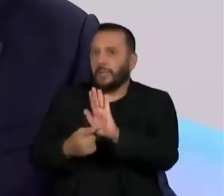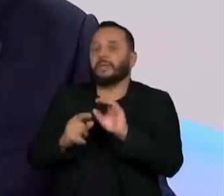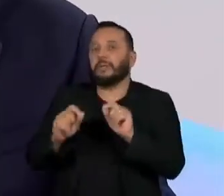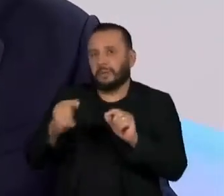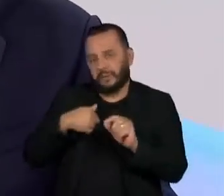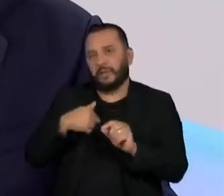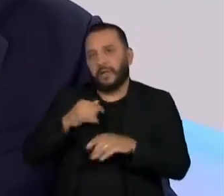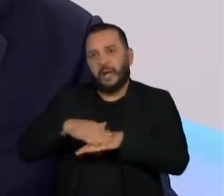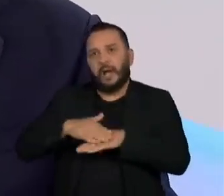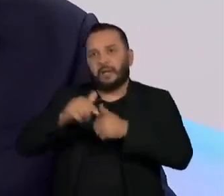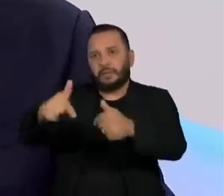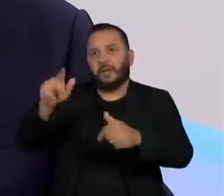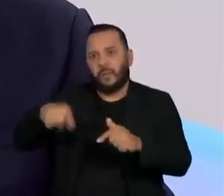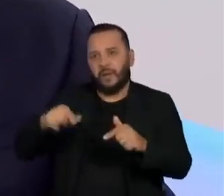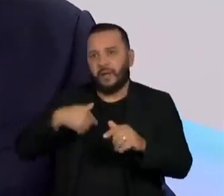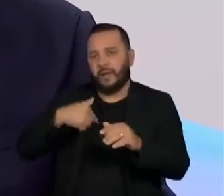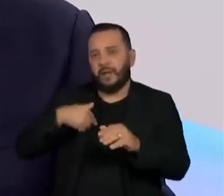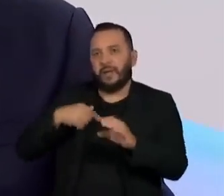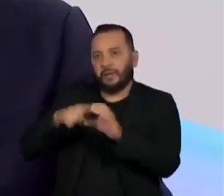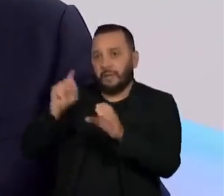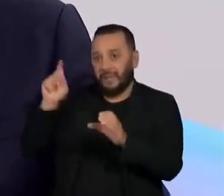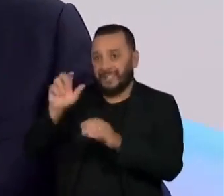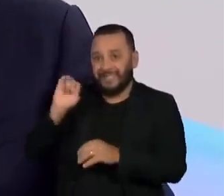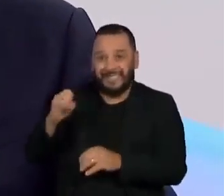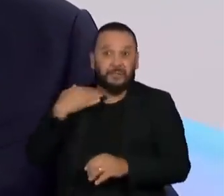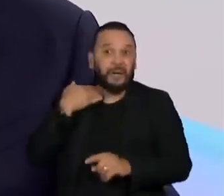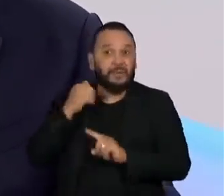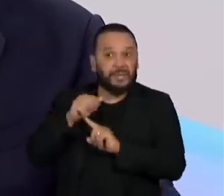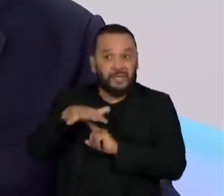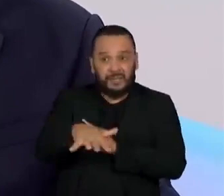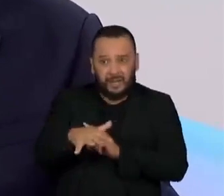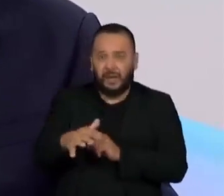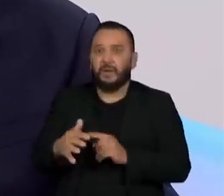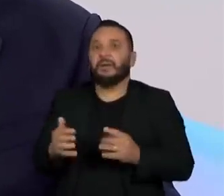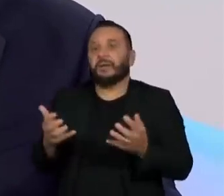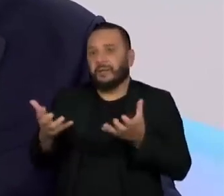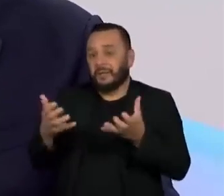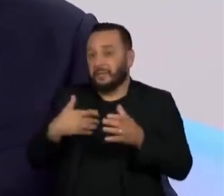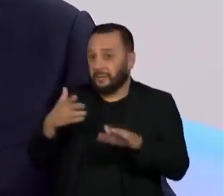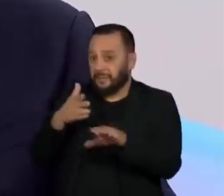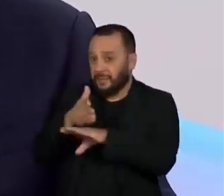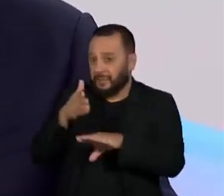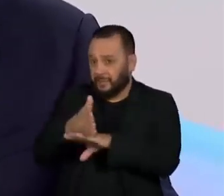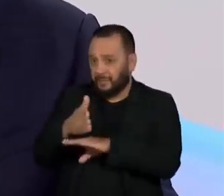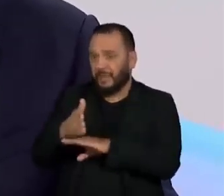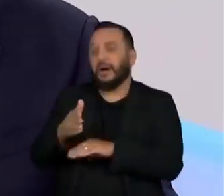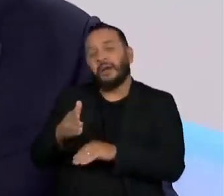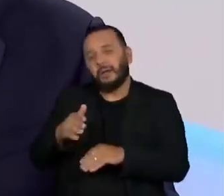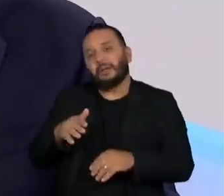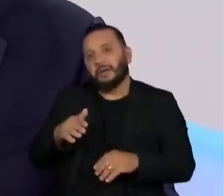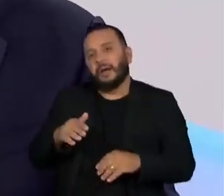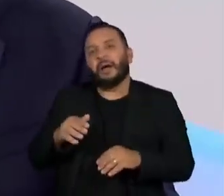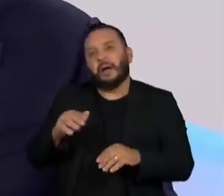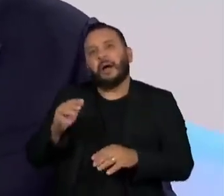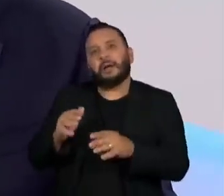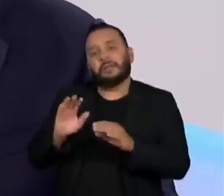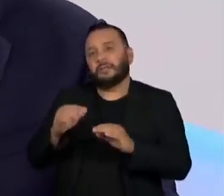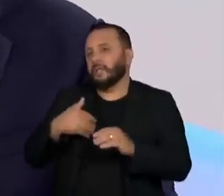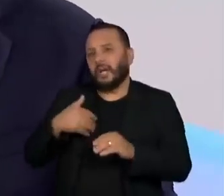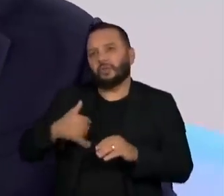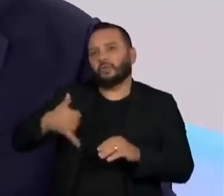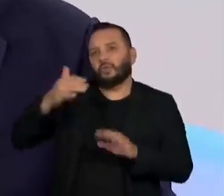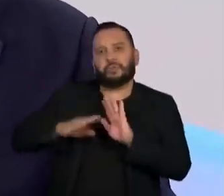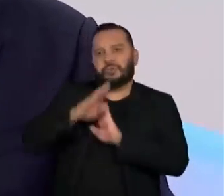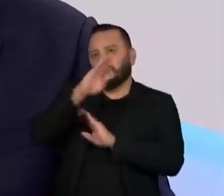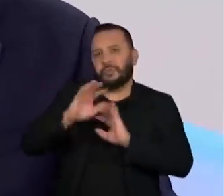ato muito independente é se o Banco Central tivesse leente quisesse participar né agir politicamente não teria subido